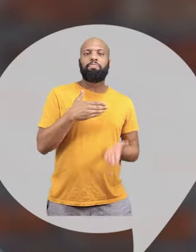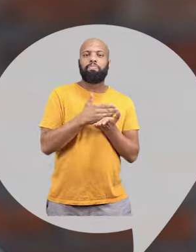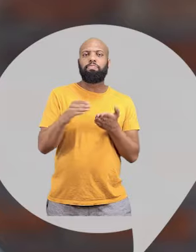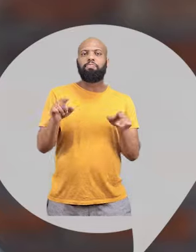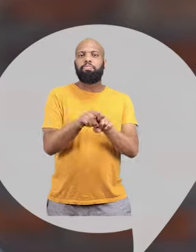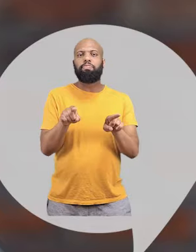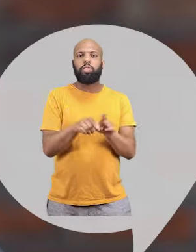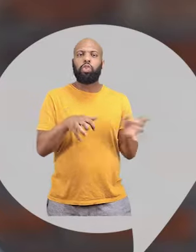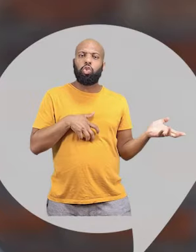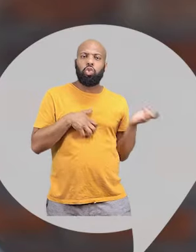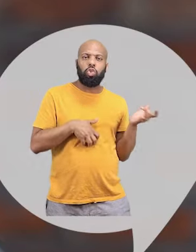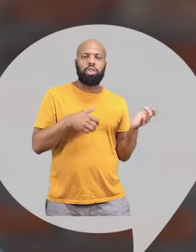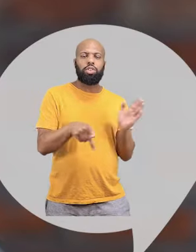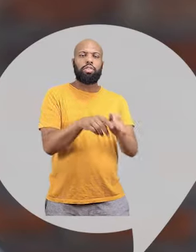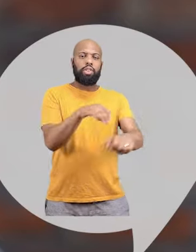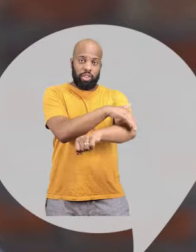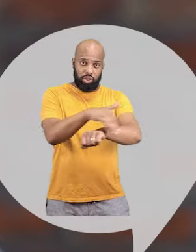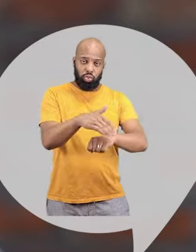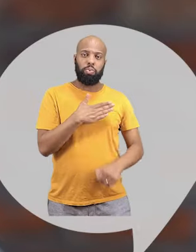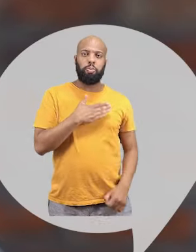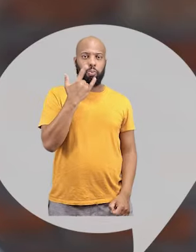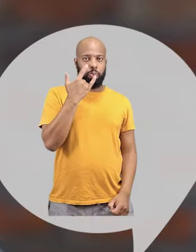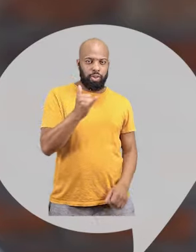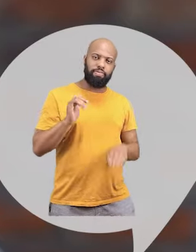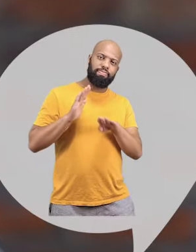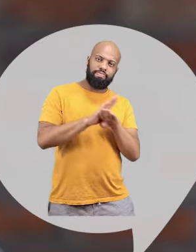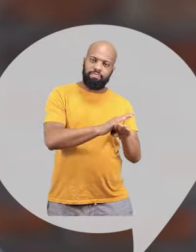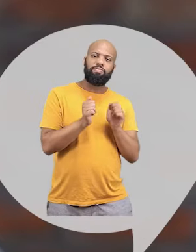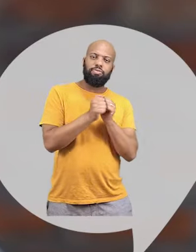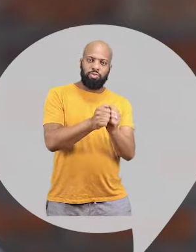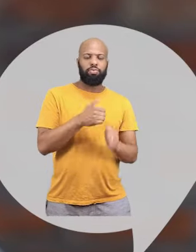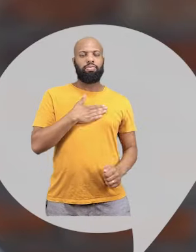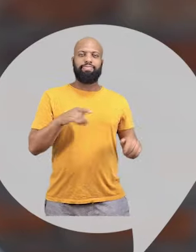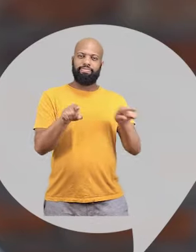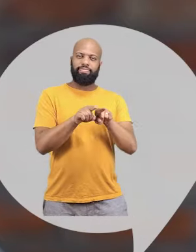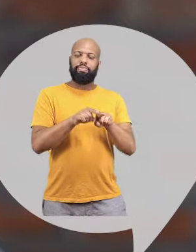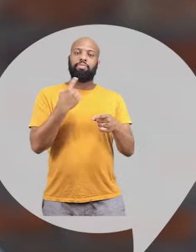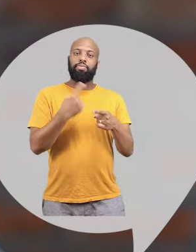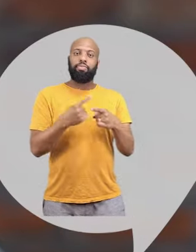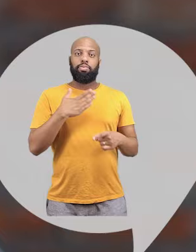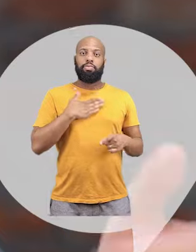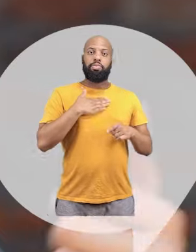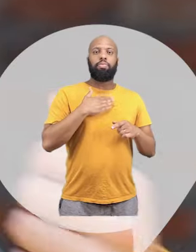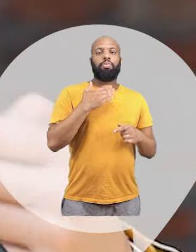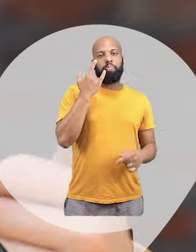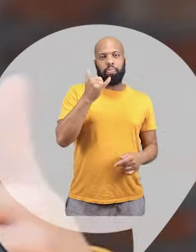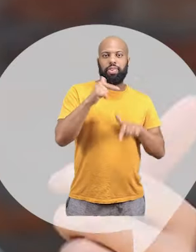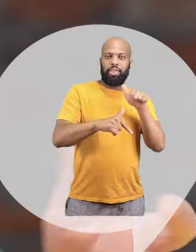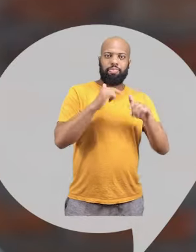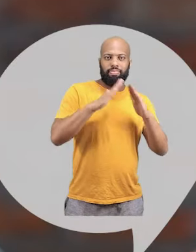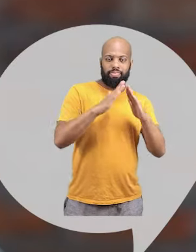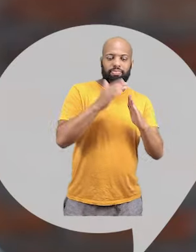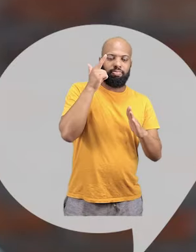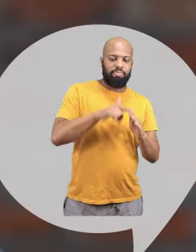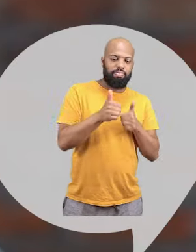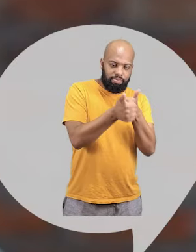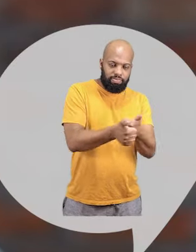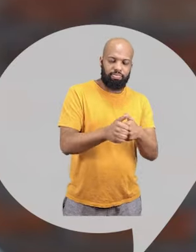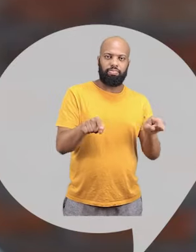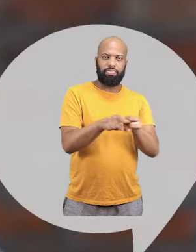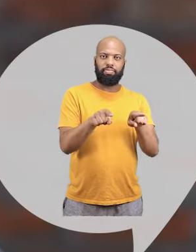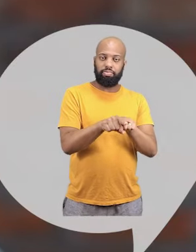dali eu comecei a ir aí tocando na rua meu pai foi me ajudando e ela junto comigo porque ele trabalha em casa né no celular na internet ele